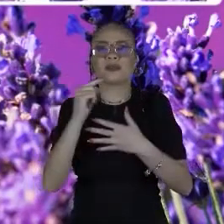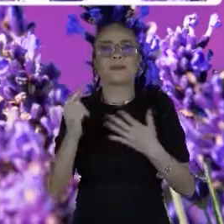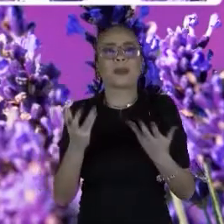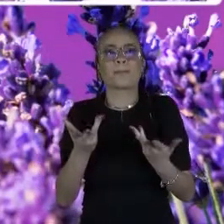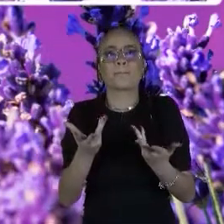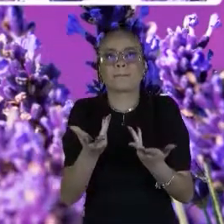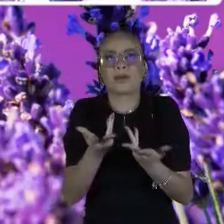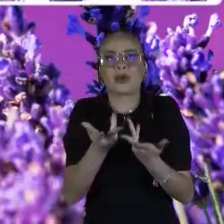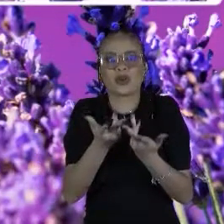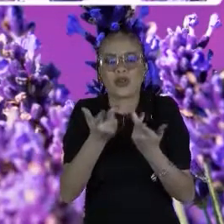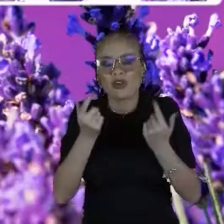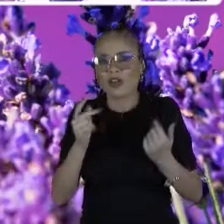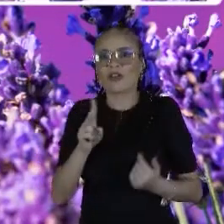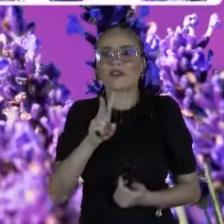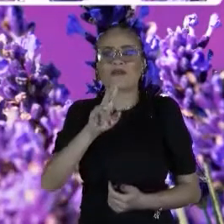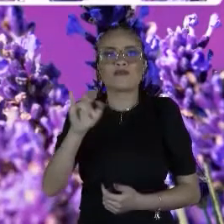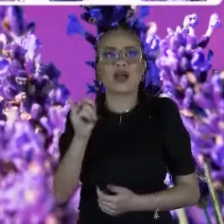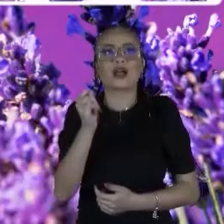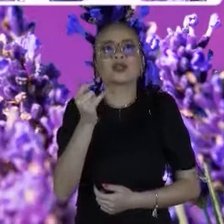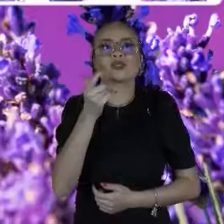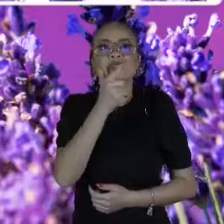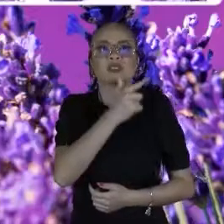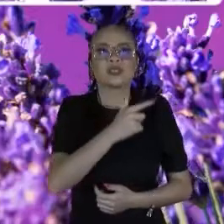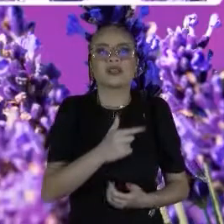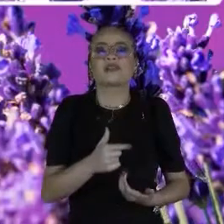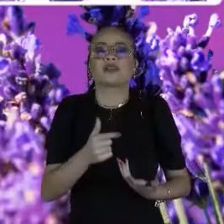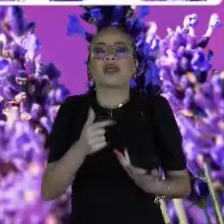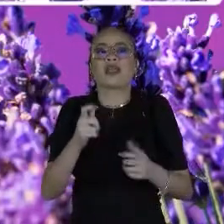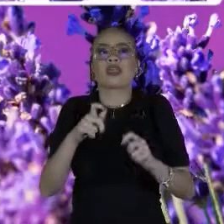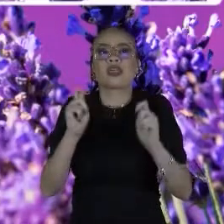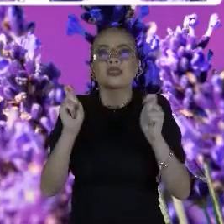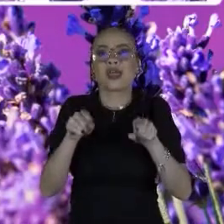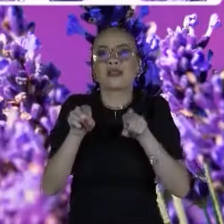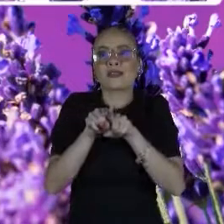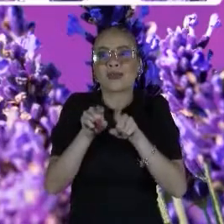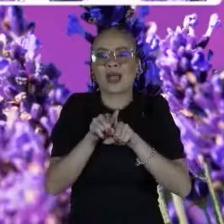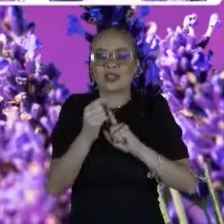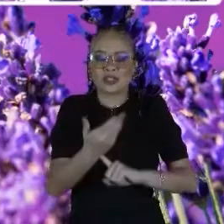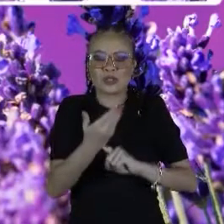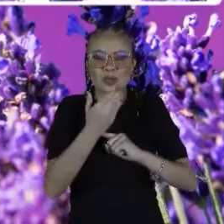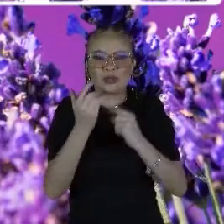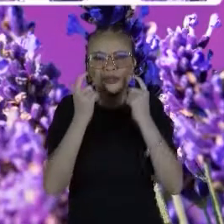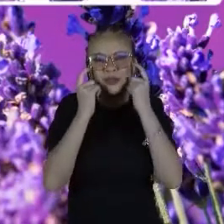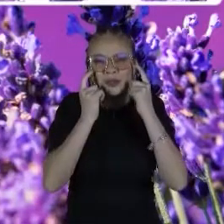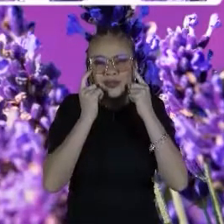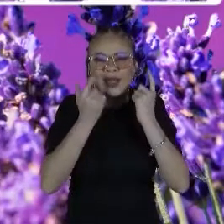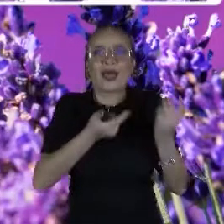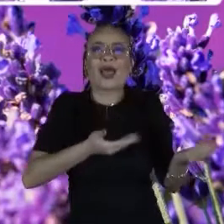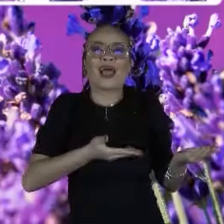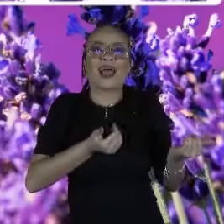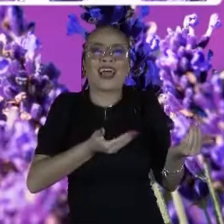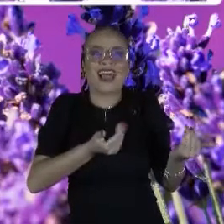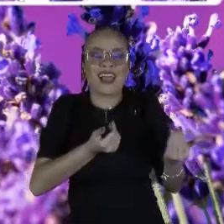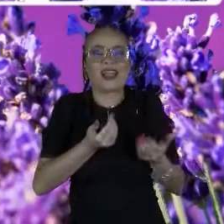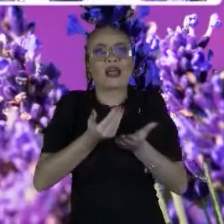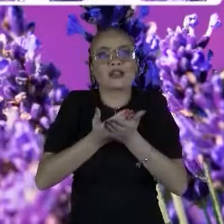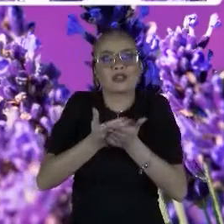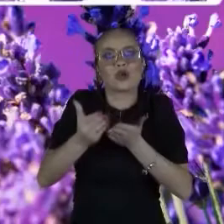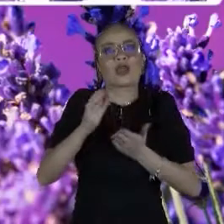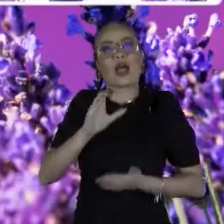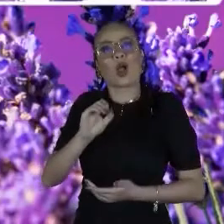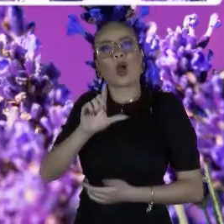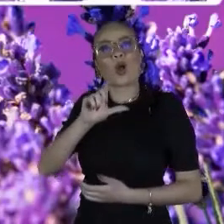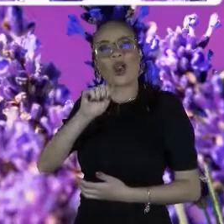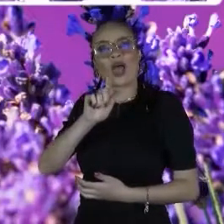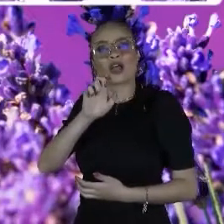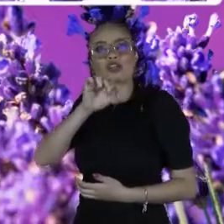é o mesmo óleo que eu vou usar na pele vai me ajudar a prevenir né aquelas roupinhas ele ajuda na síntese do colágeno também